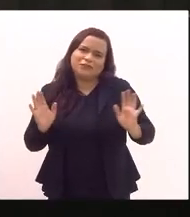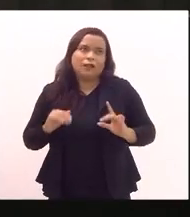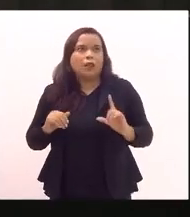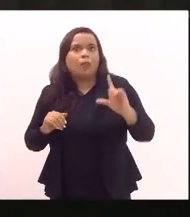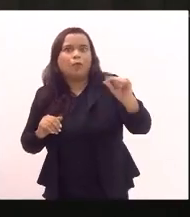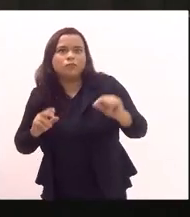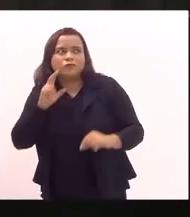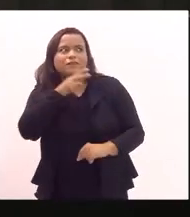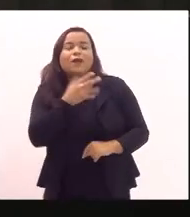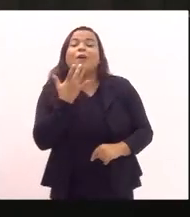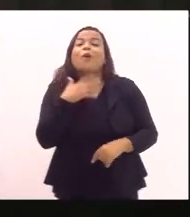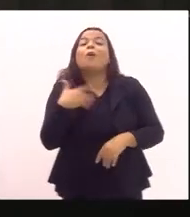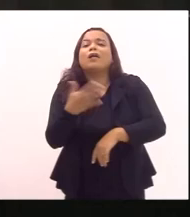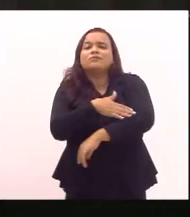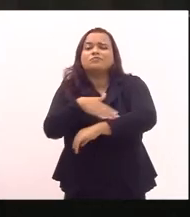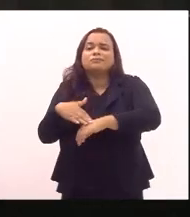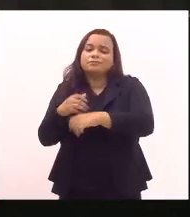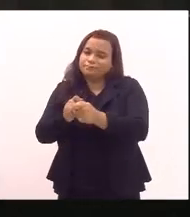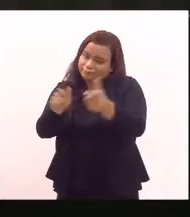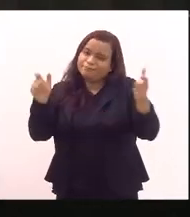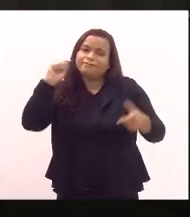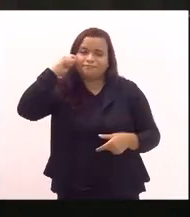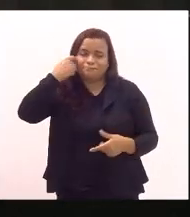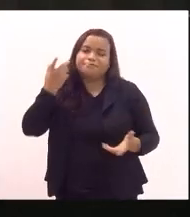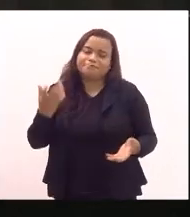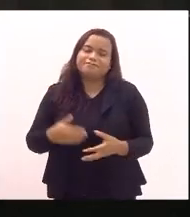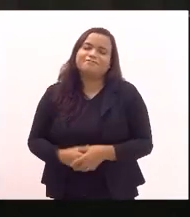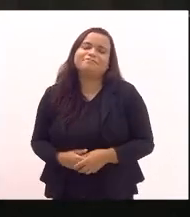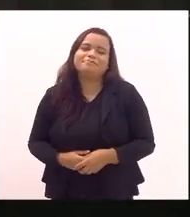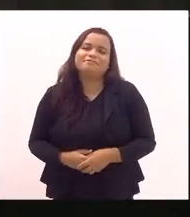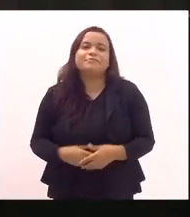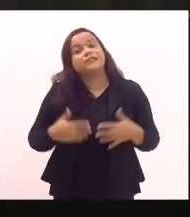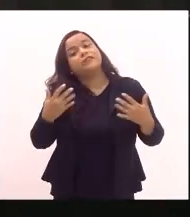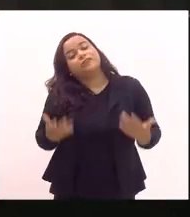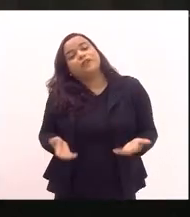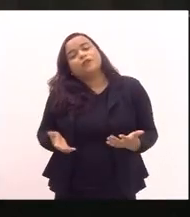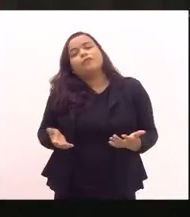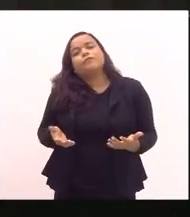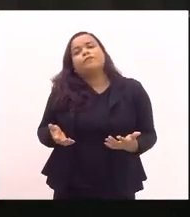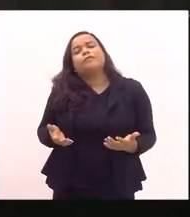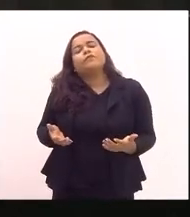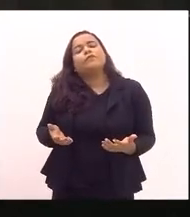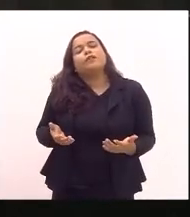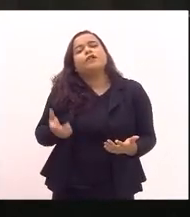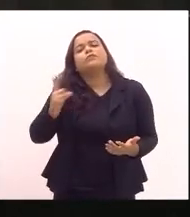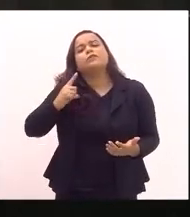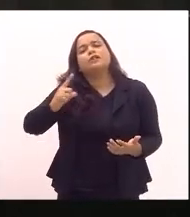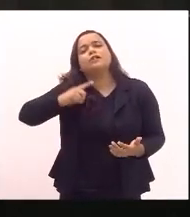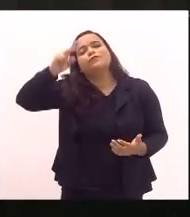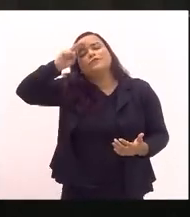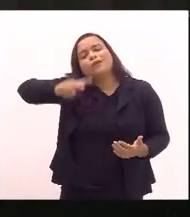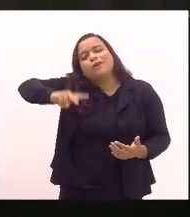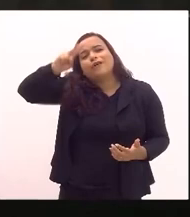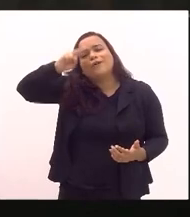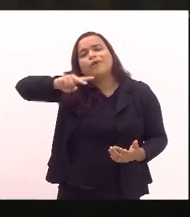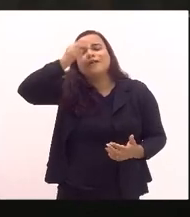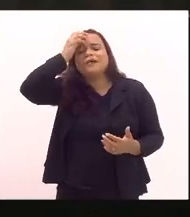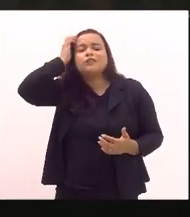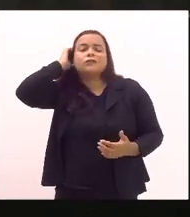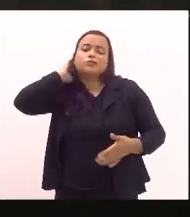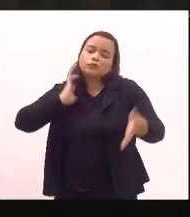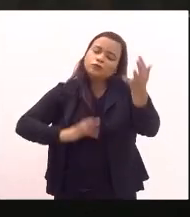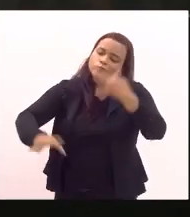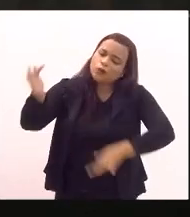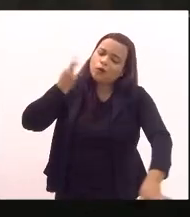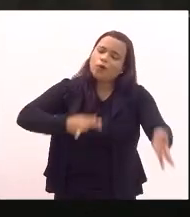longe para ver a cor delas bom apesar de toda essa essa história de dor